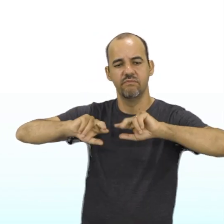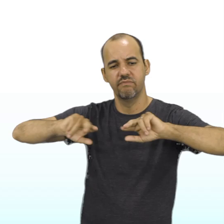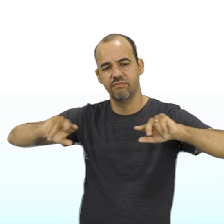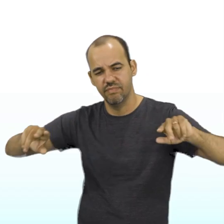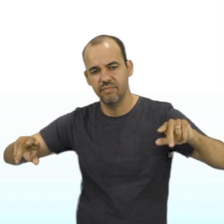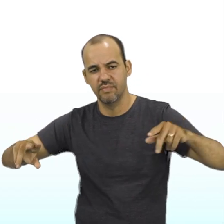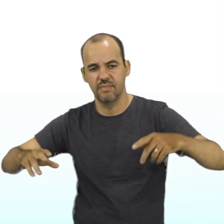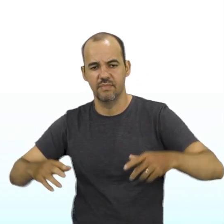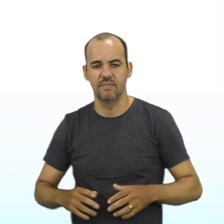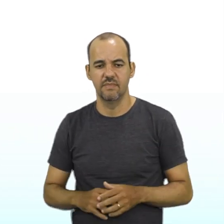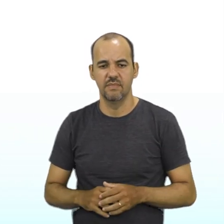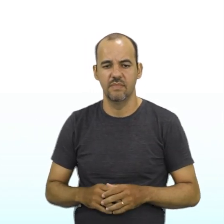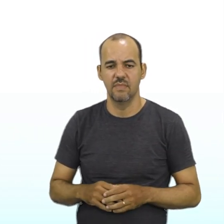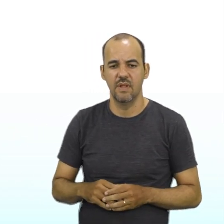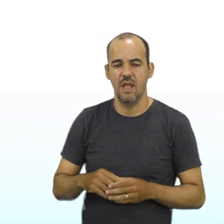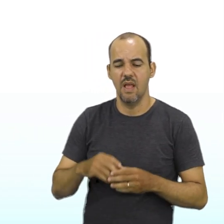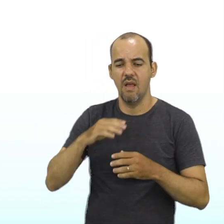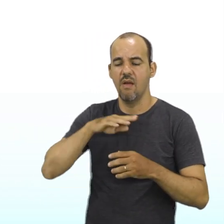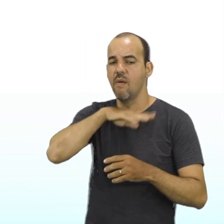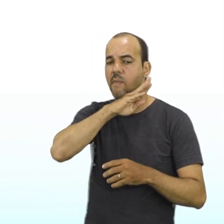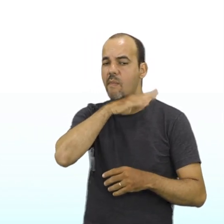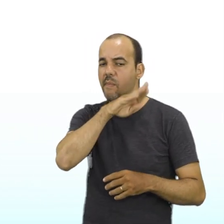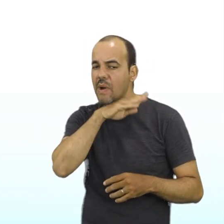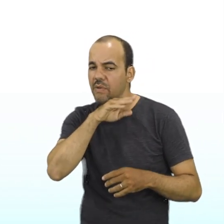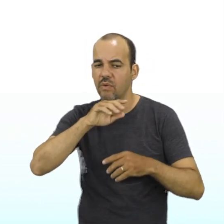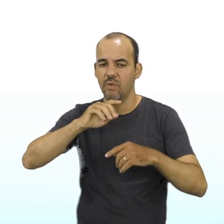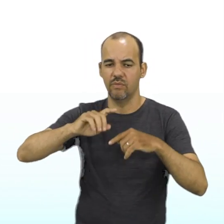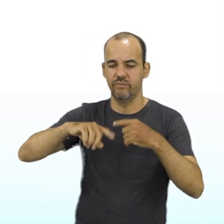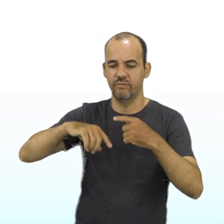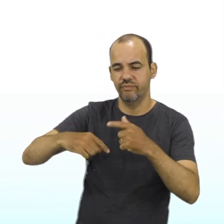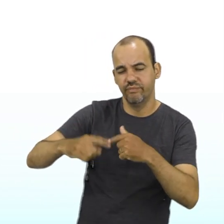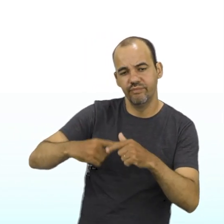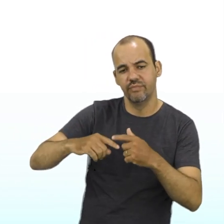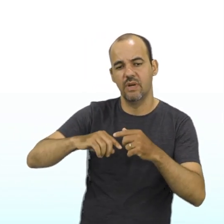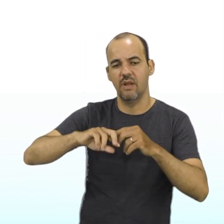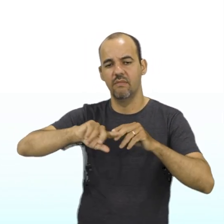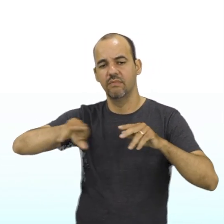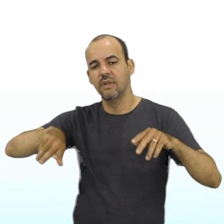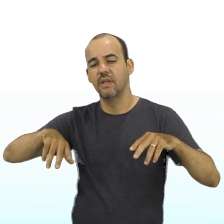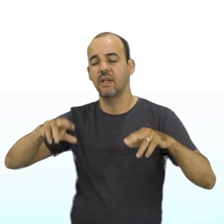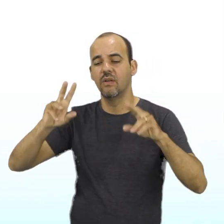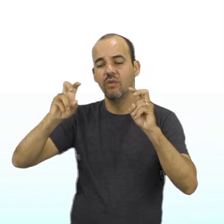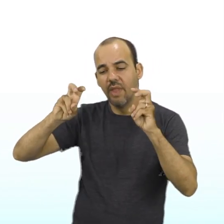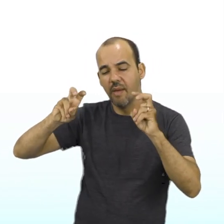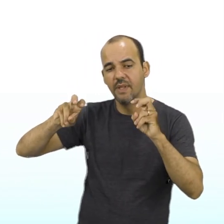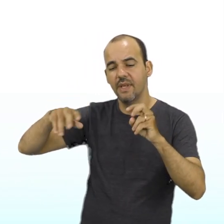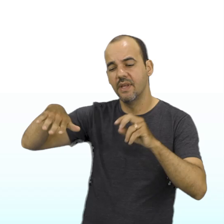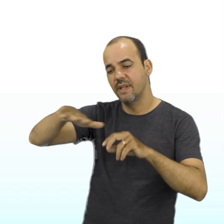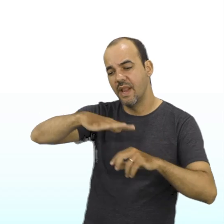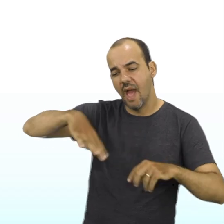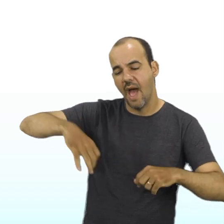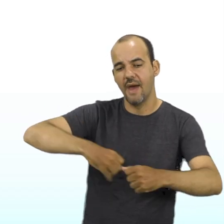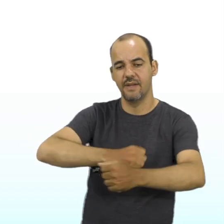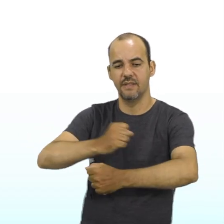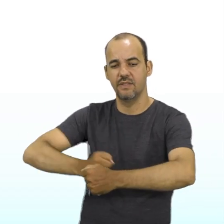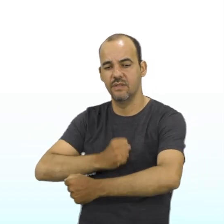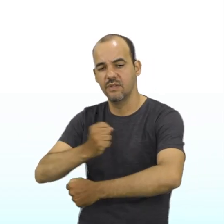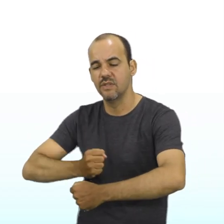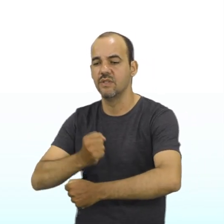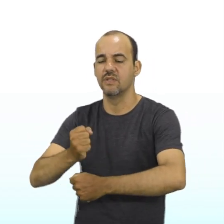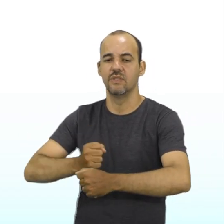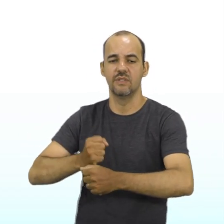jamón, né, que é presunto, sabrosos. Então, a gente tá vendo que esse poema tá falando de gastronomia,